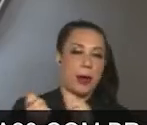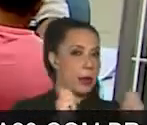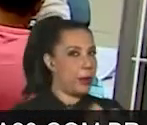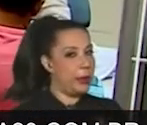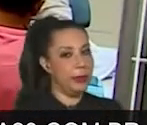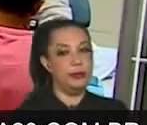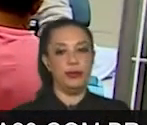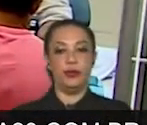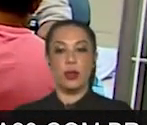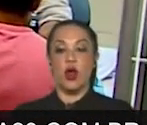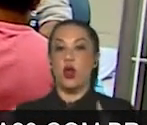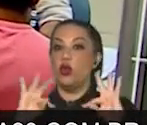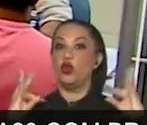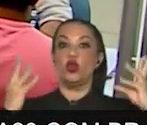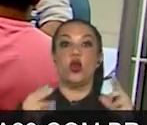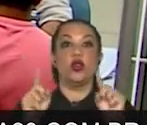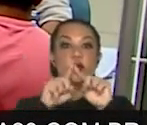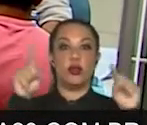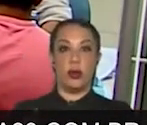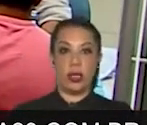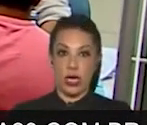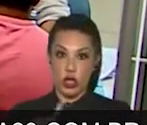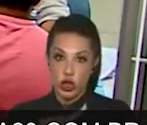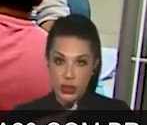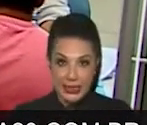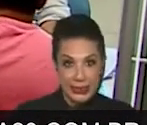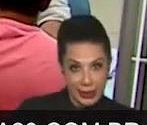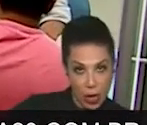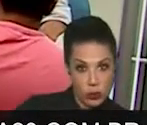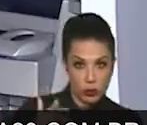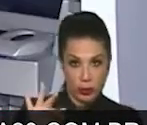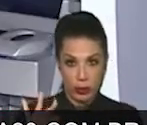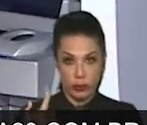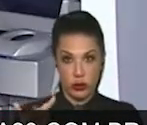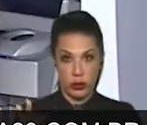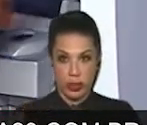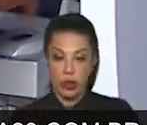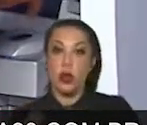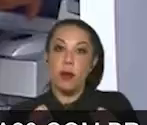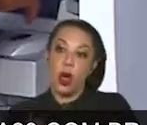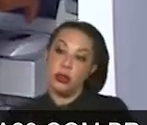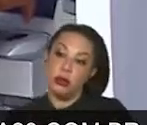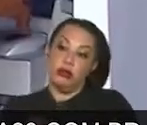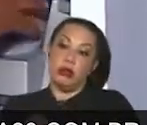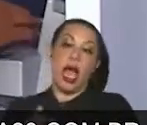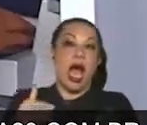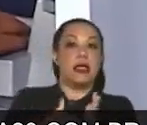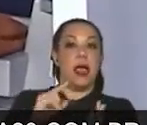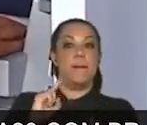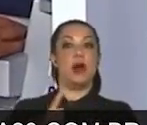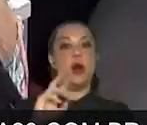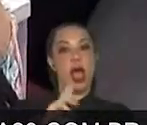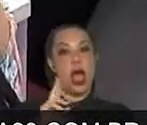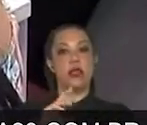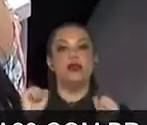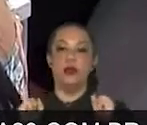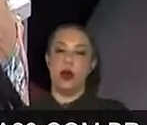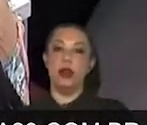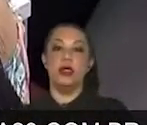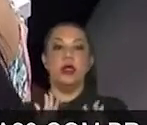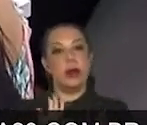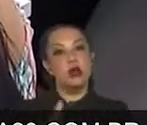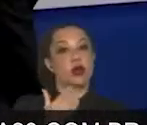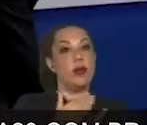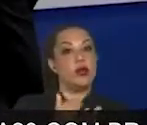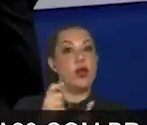pagar. Todo trabalhador com saldo no FGTS tem direito a fazer o saque extraordinário de até R$ 1.000. Desde